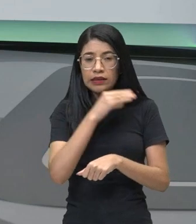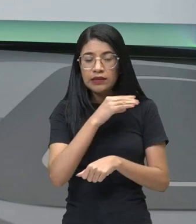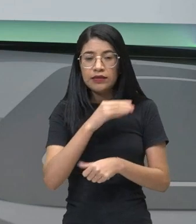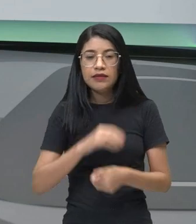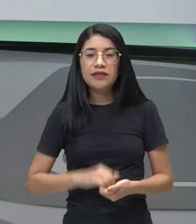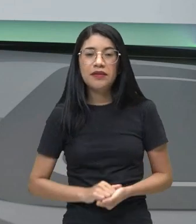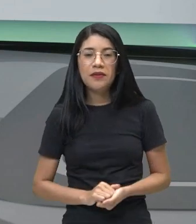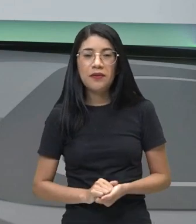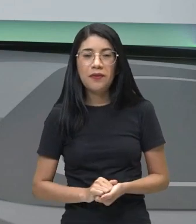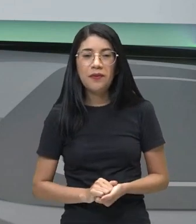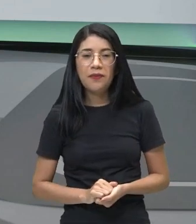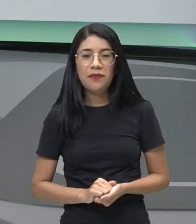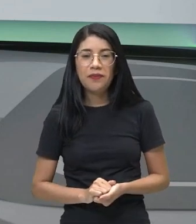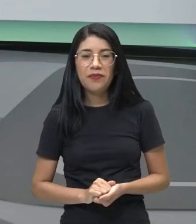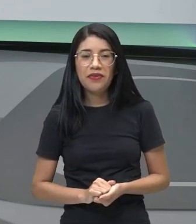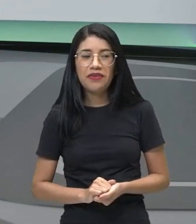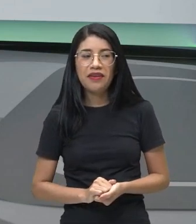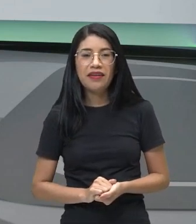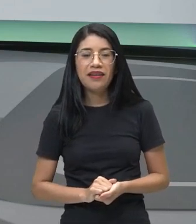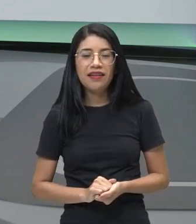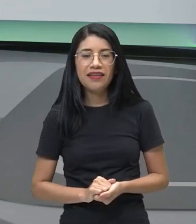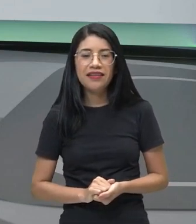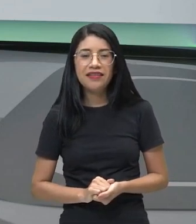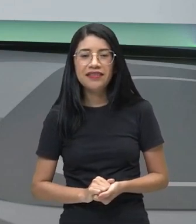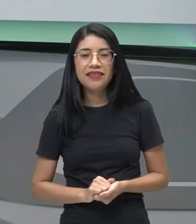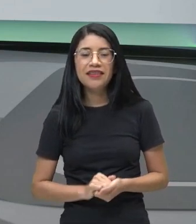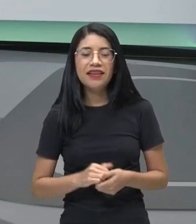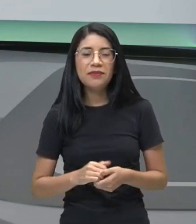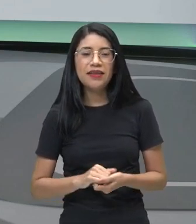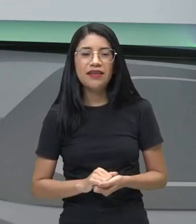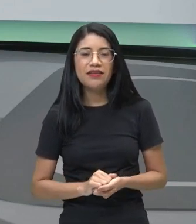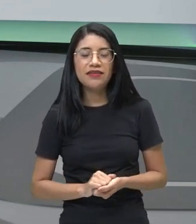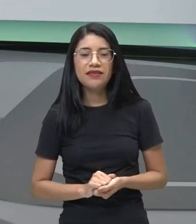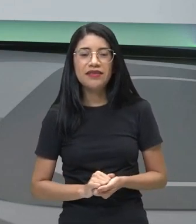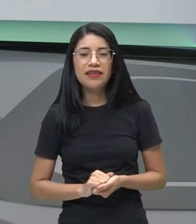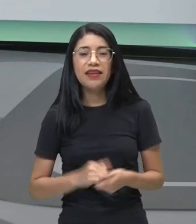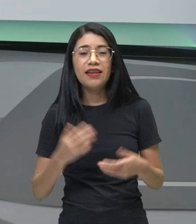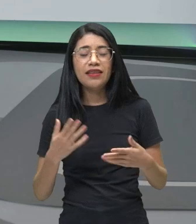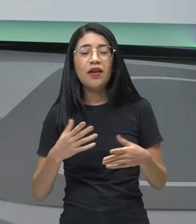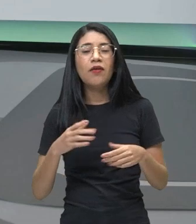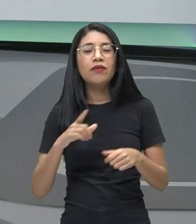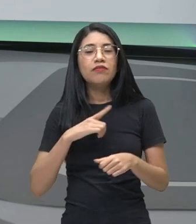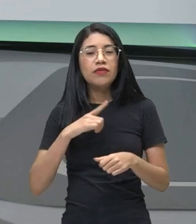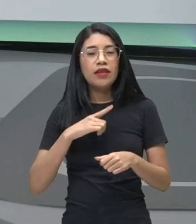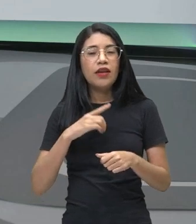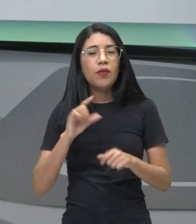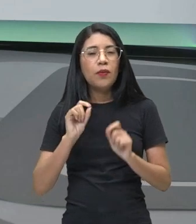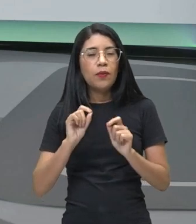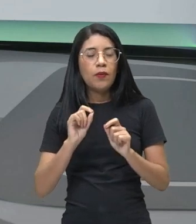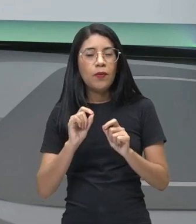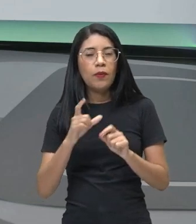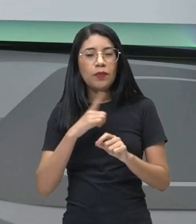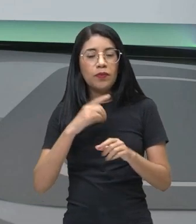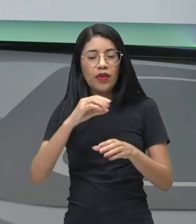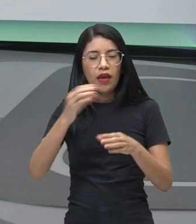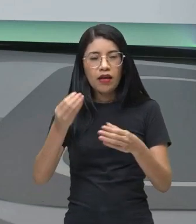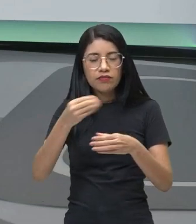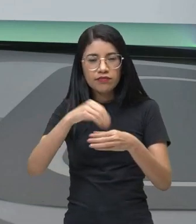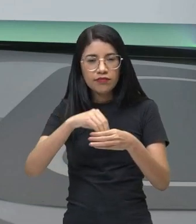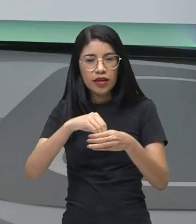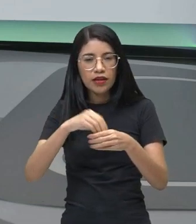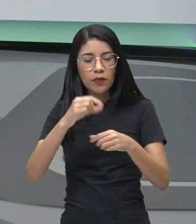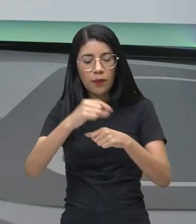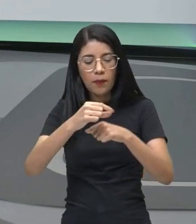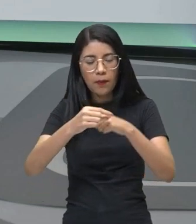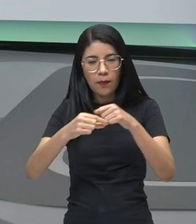que é a condução? Que ela tem um transporte que ela vai envolver somente o quê? Partícula